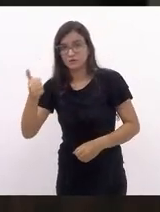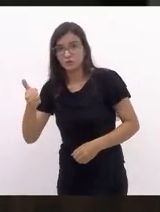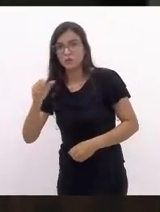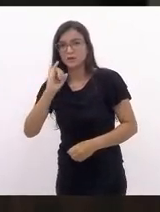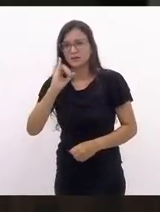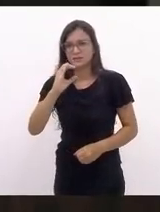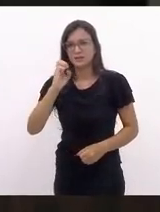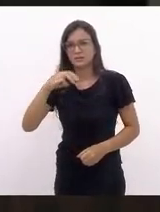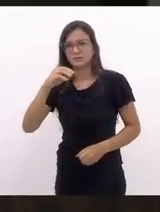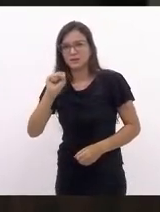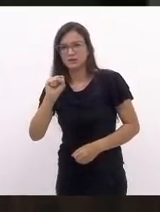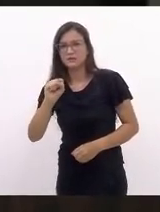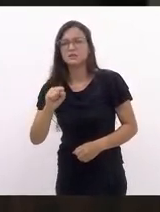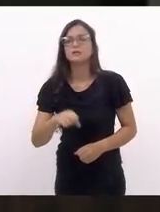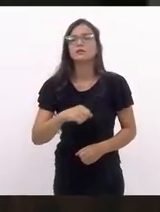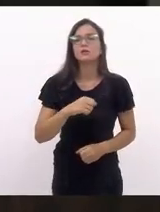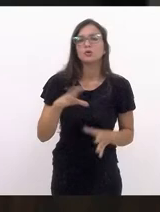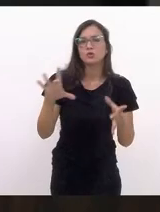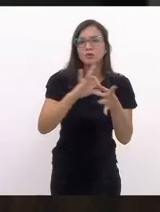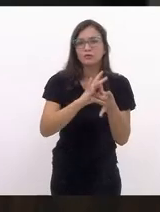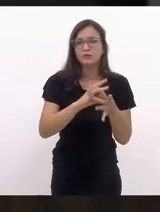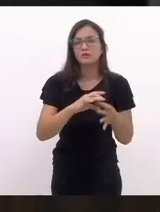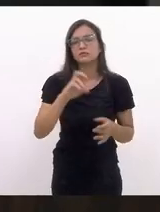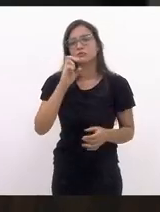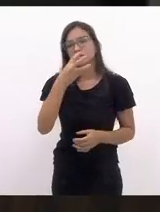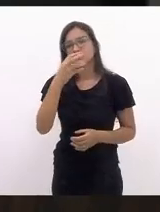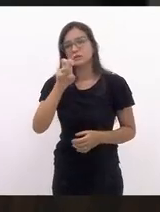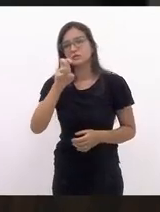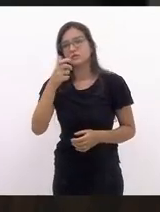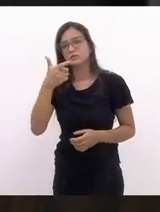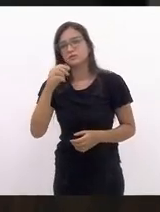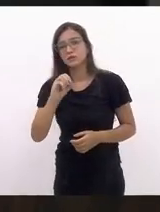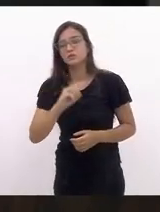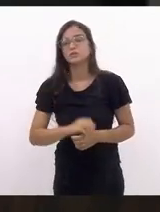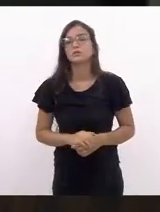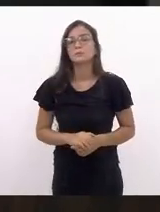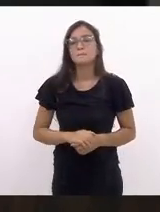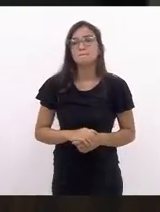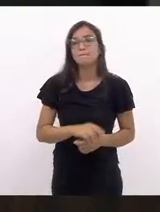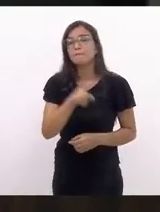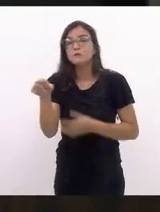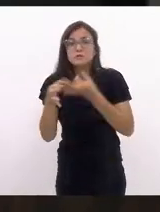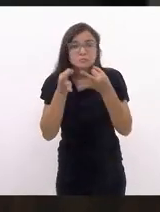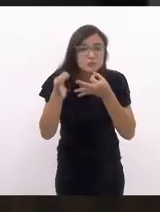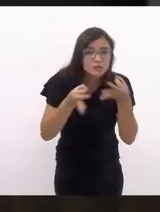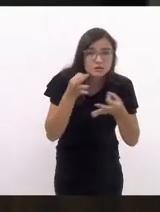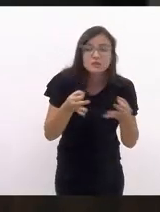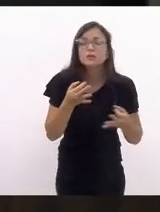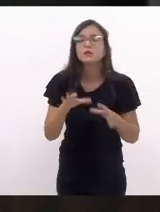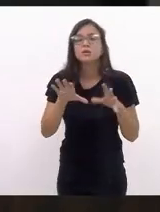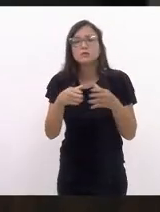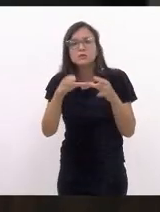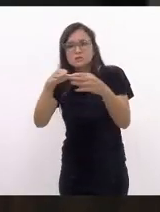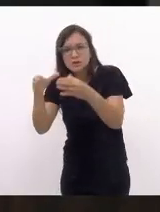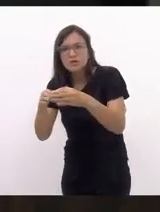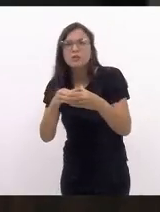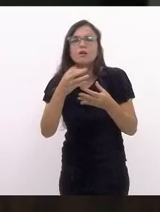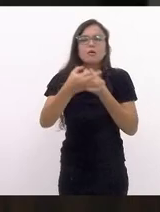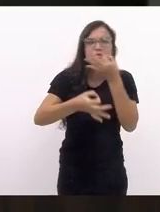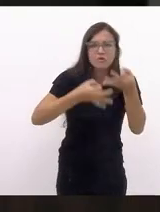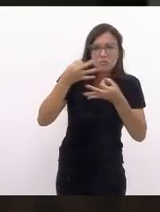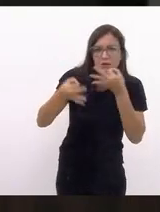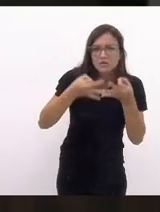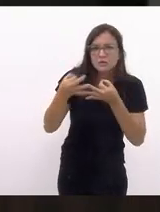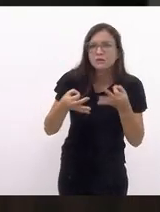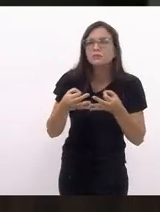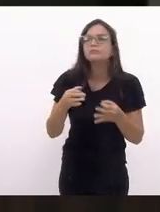ICMS os 7 8 e 21 no convênio ICMS 135 20 presente pareceres das comissões decoração Justiça economia dos começa a tributação